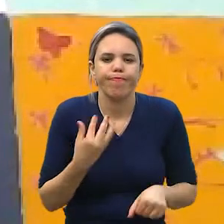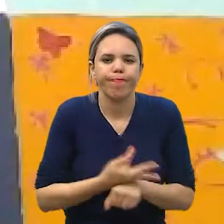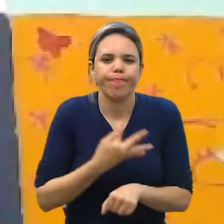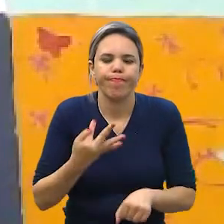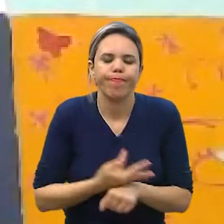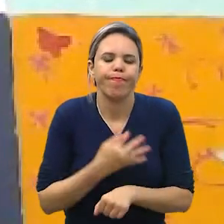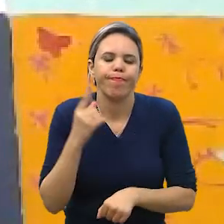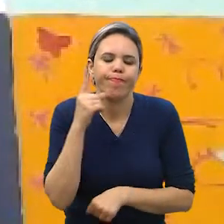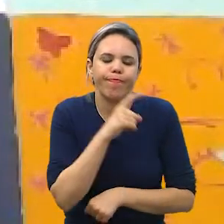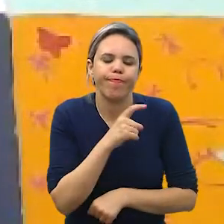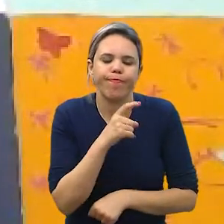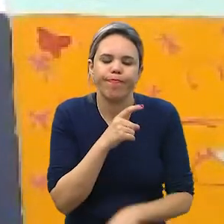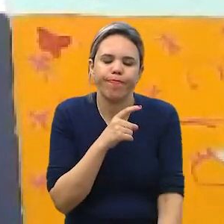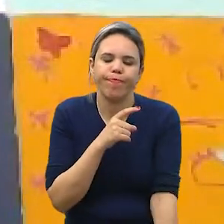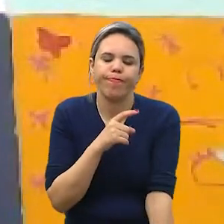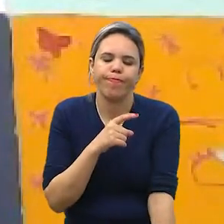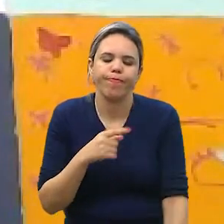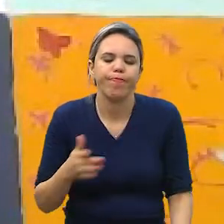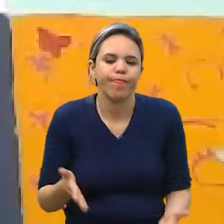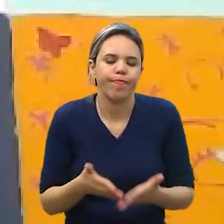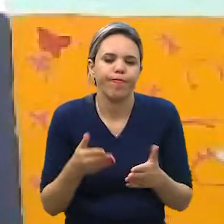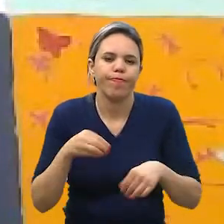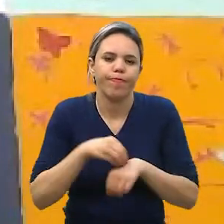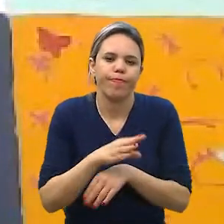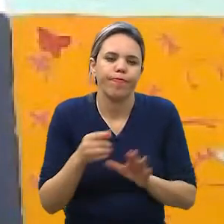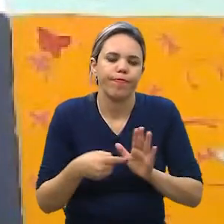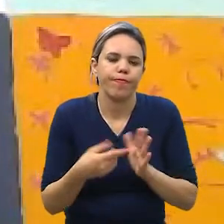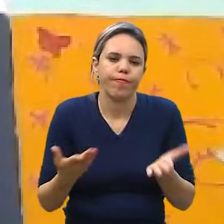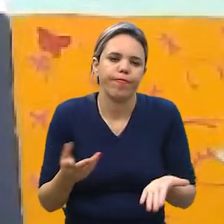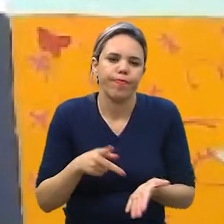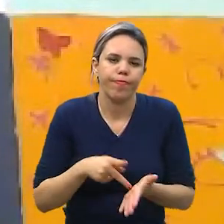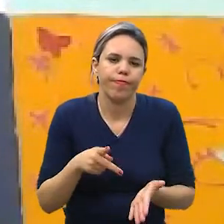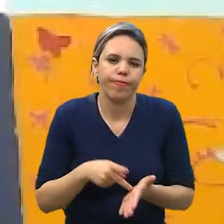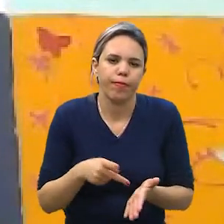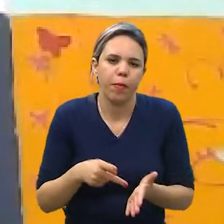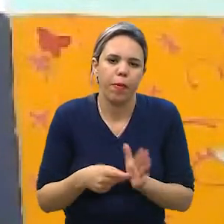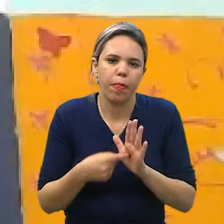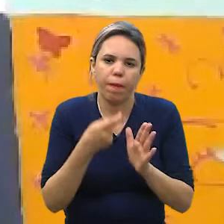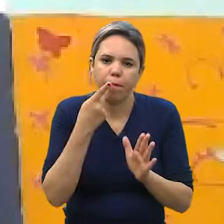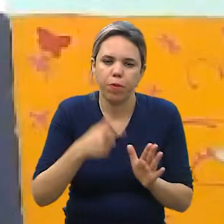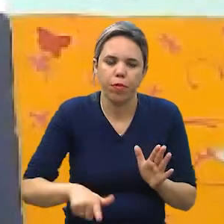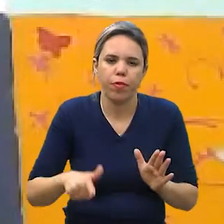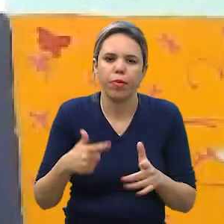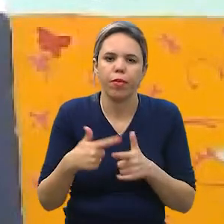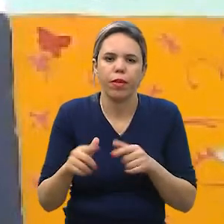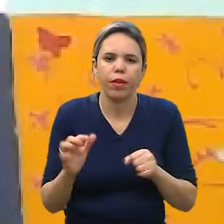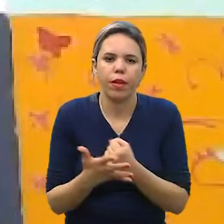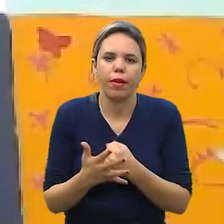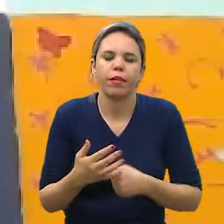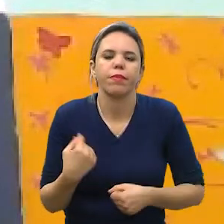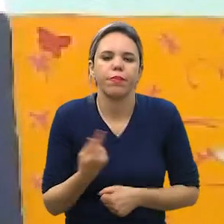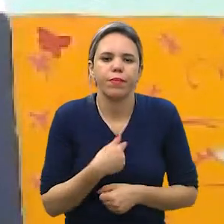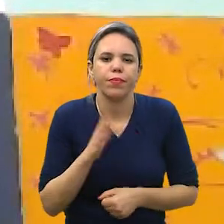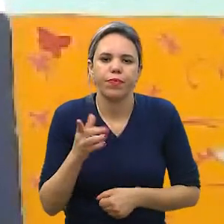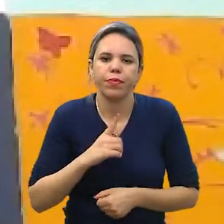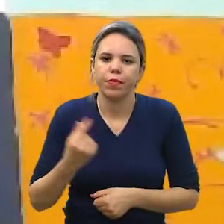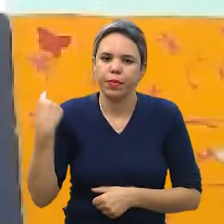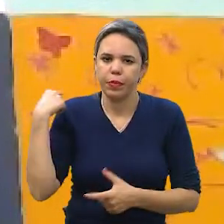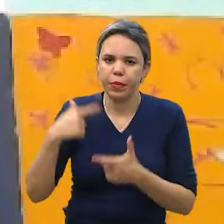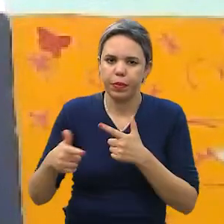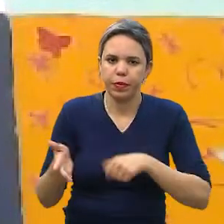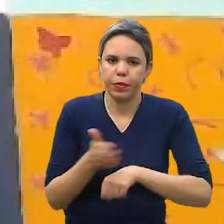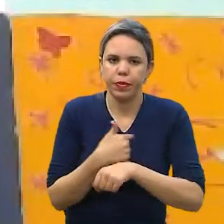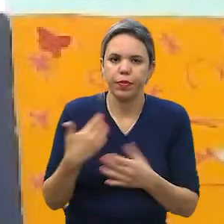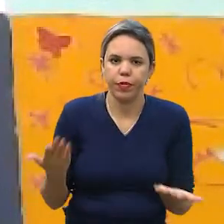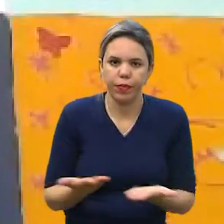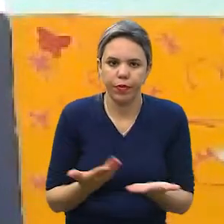situação bastante complexa social, que foi trazida, que foi, na verdade, ressaltada pela questão da pandemia. A gente já tinha essa complexidade